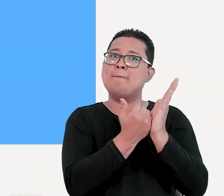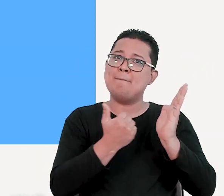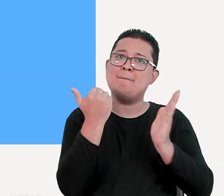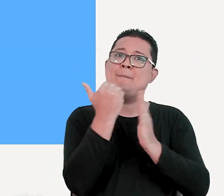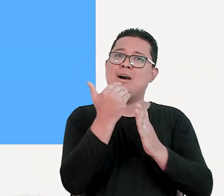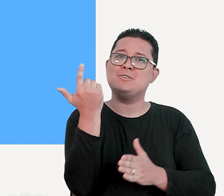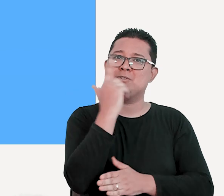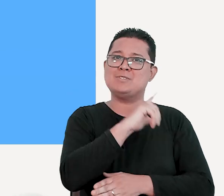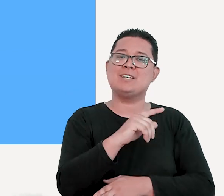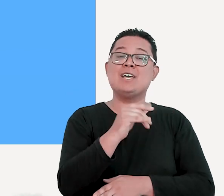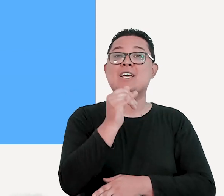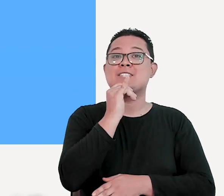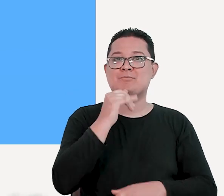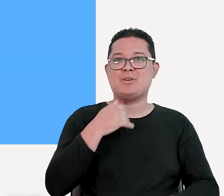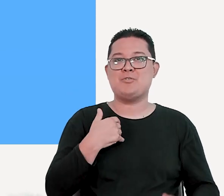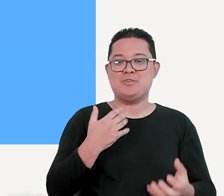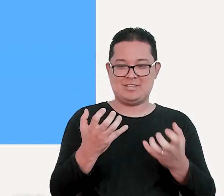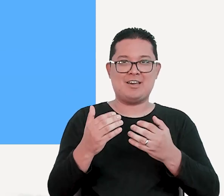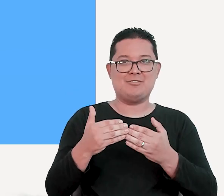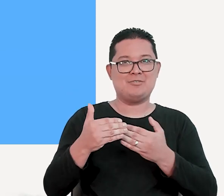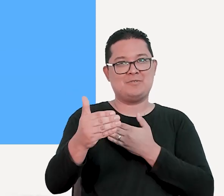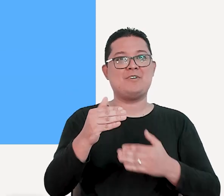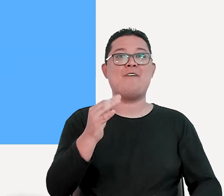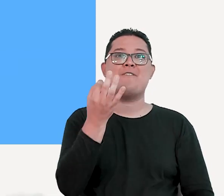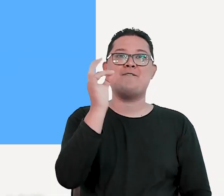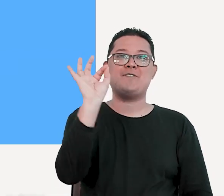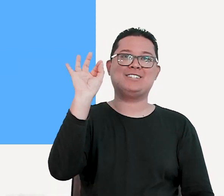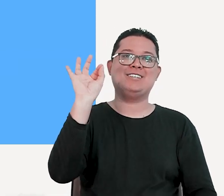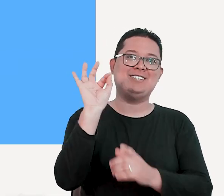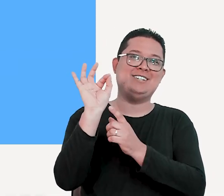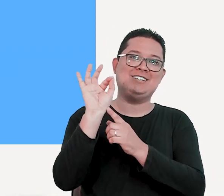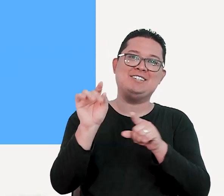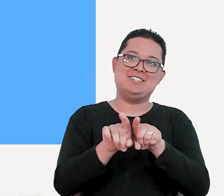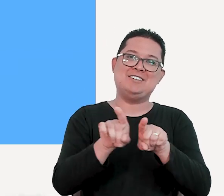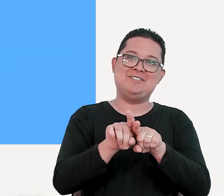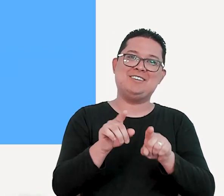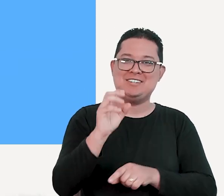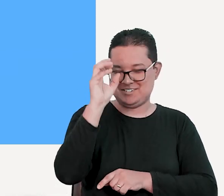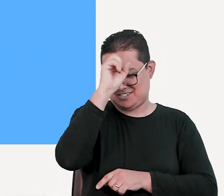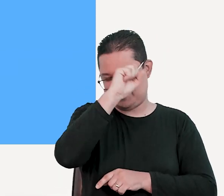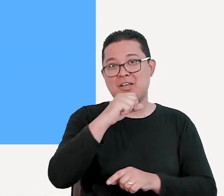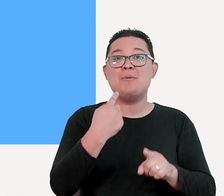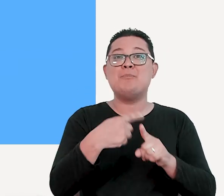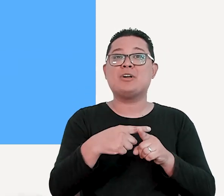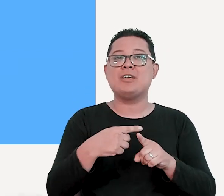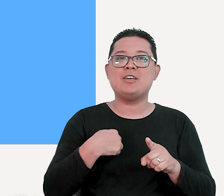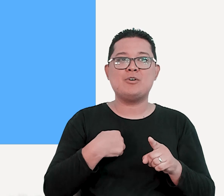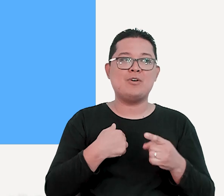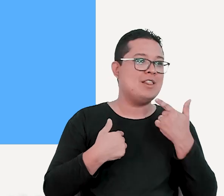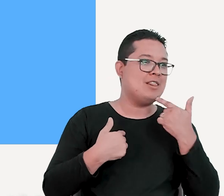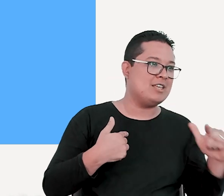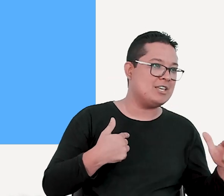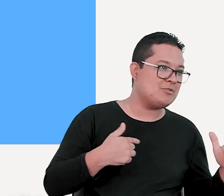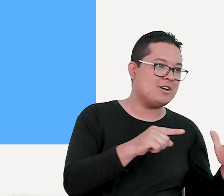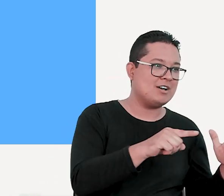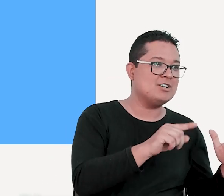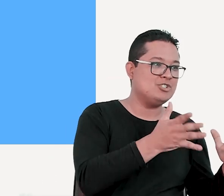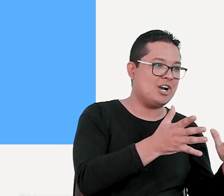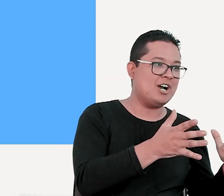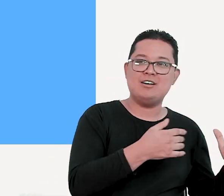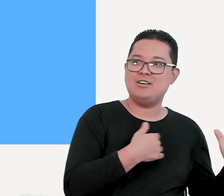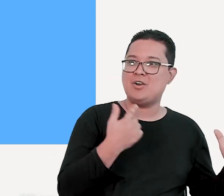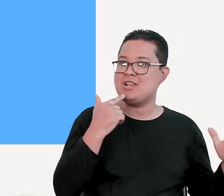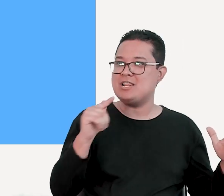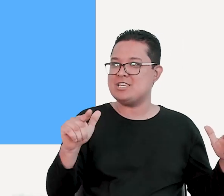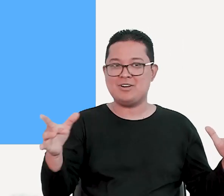quero aprender francês, por exemplo. A gente vai fazendo umas conexões, né, de aprendizado. É muito legal, assim. Bom, eu ficaria É. aqui horas conversando com